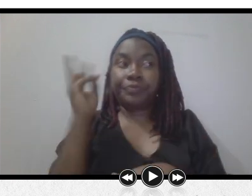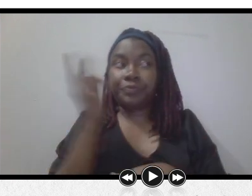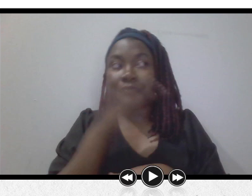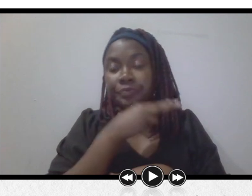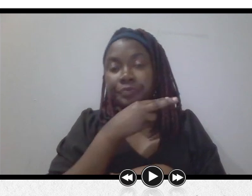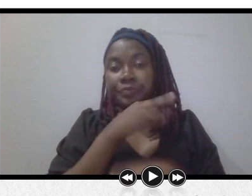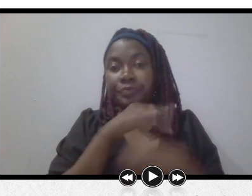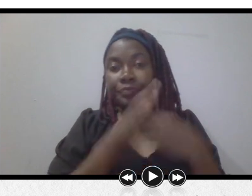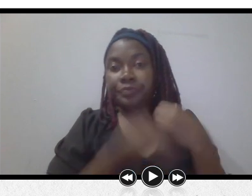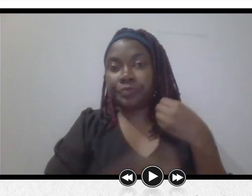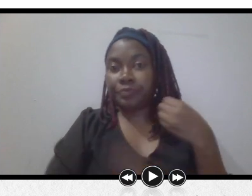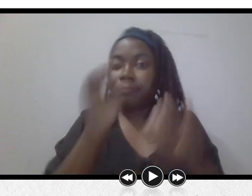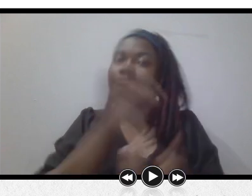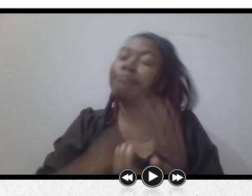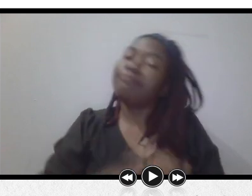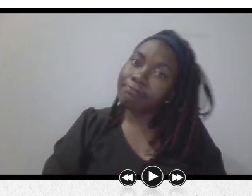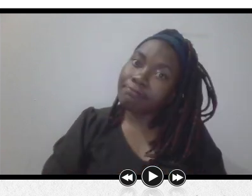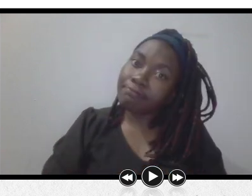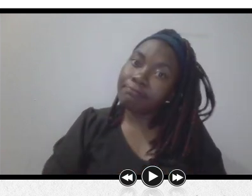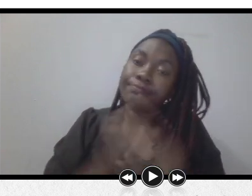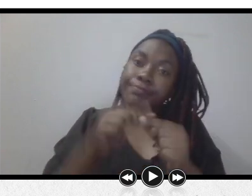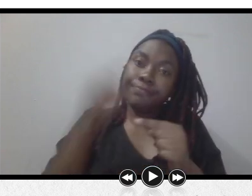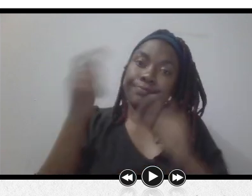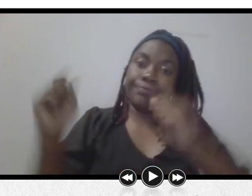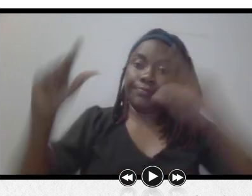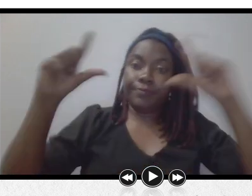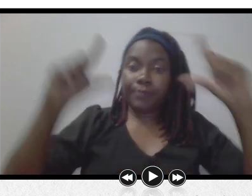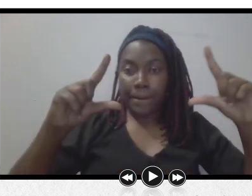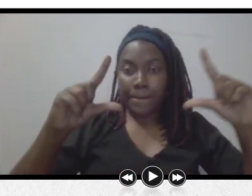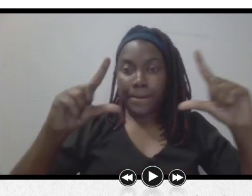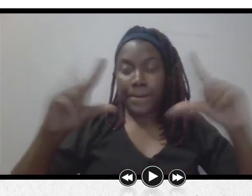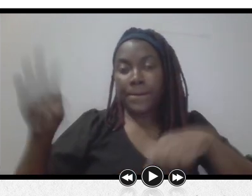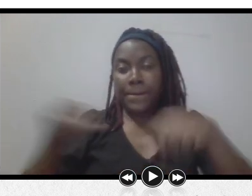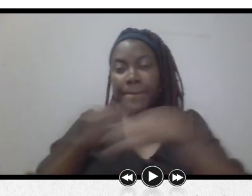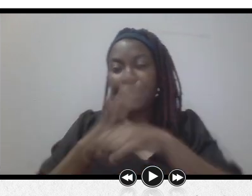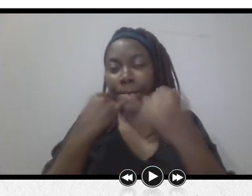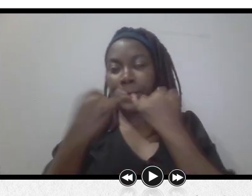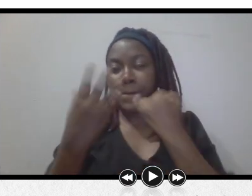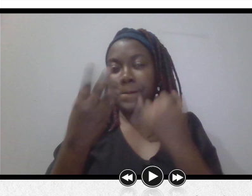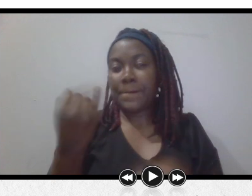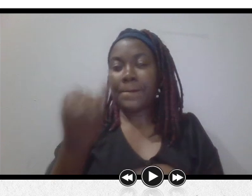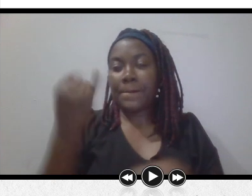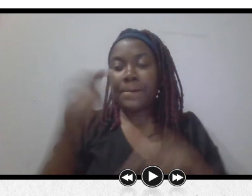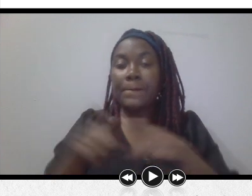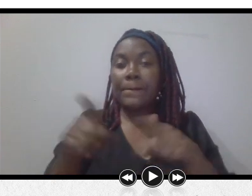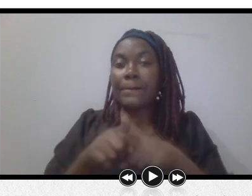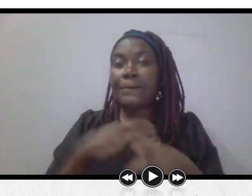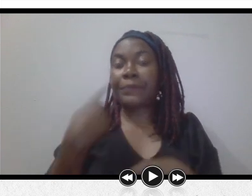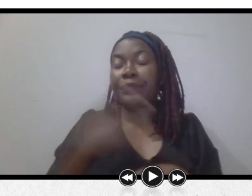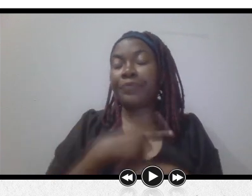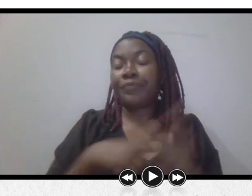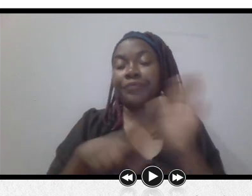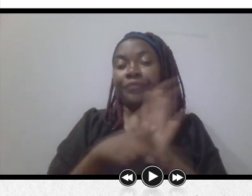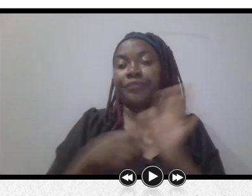o saneamento básico. Nesse próximo slide, eu trago aqui uma informação que é bastante importante também, que nós tivemos essa lei